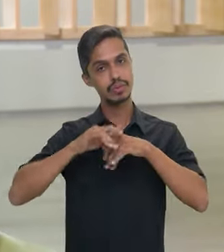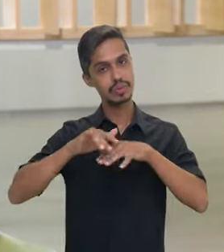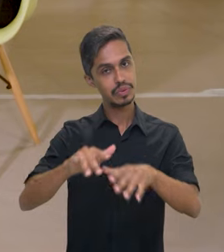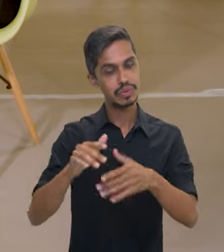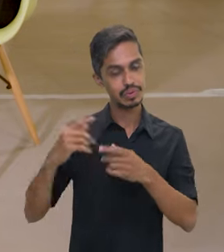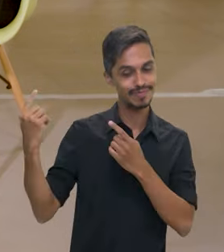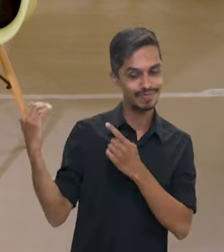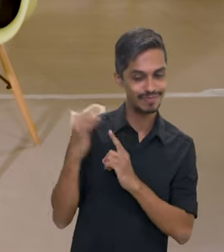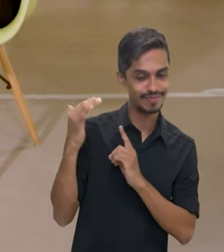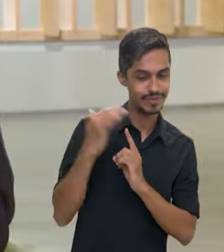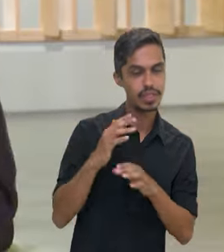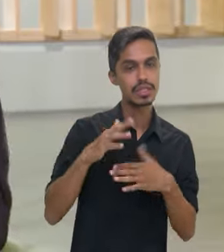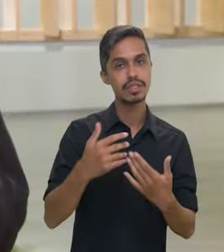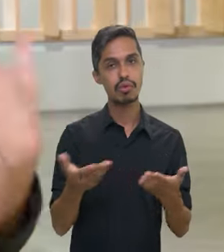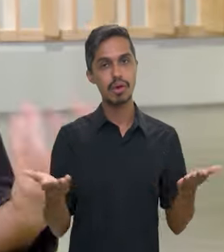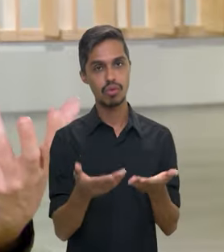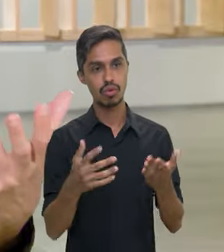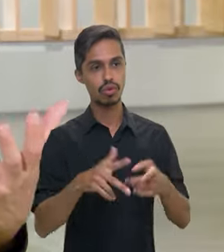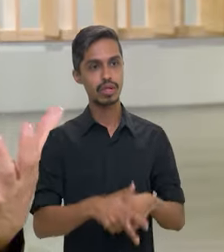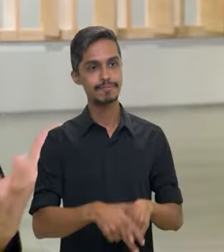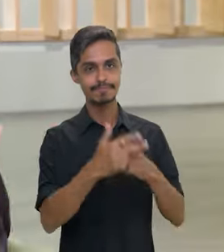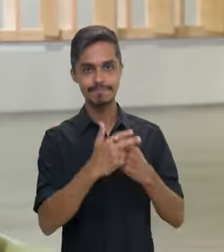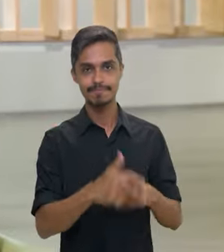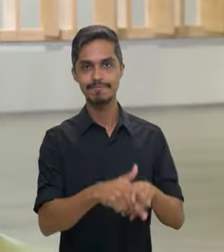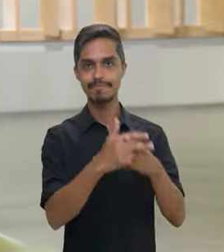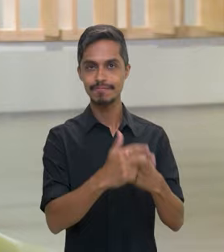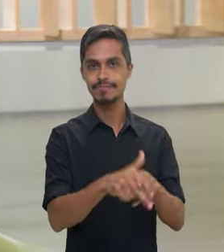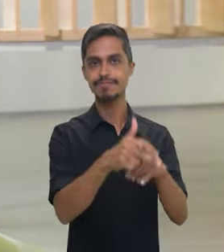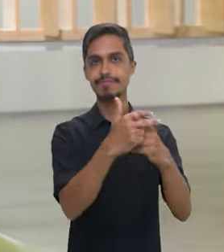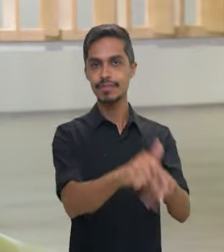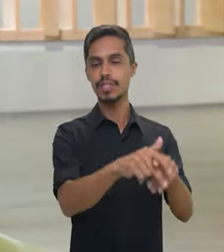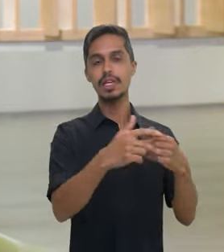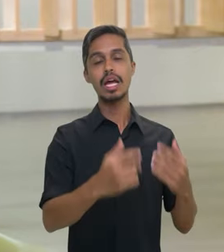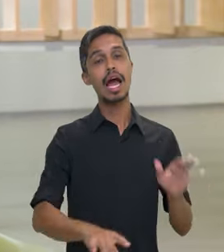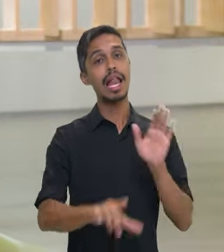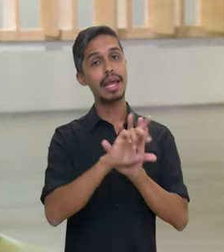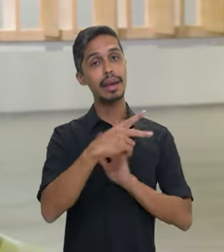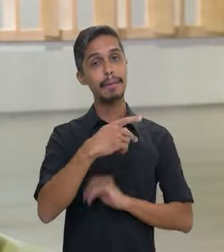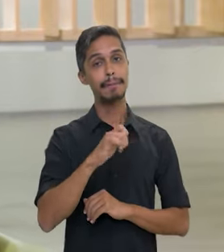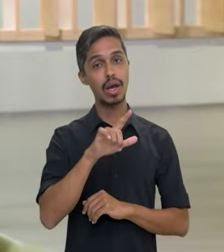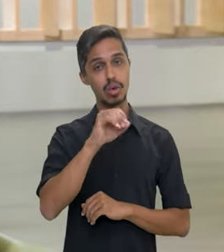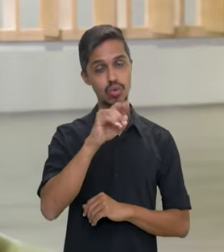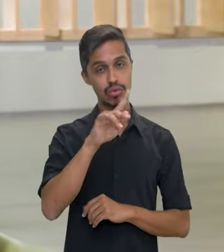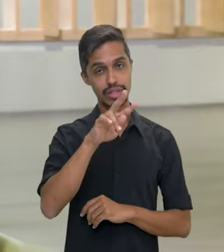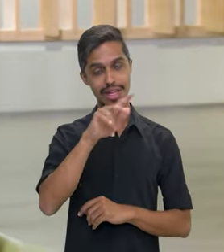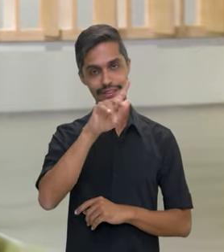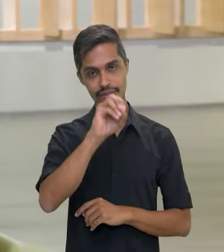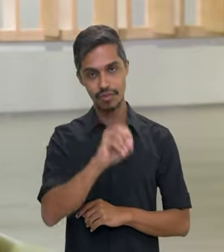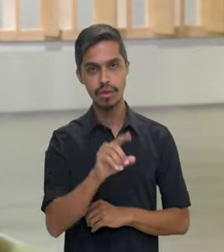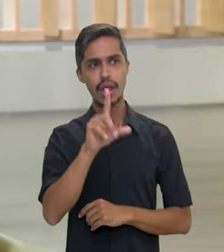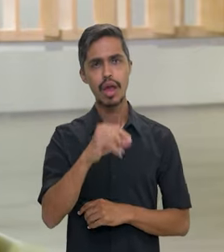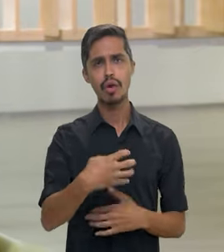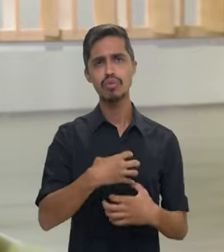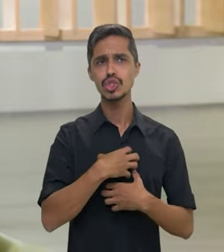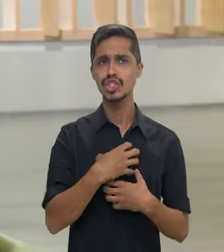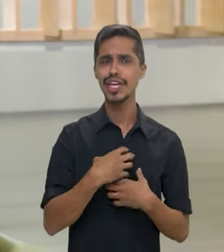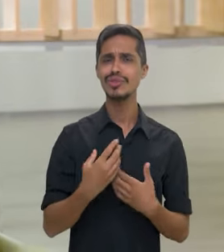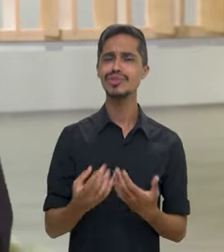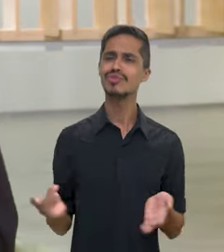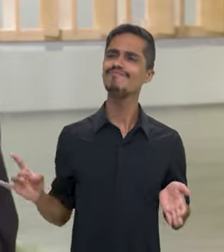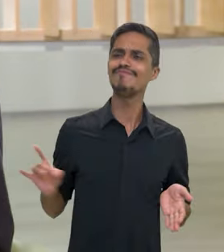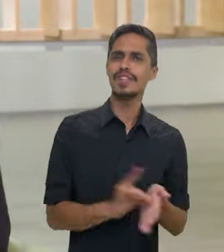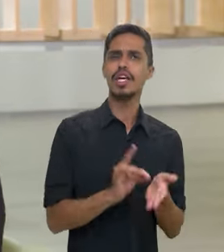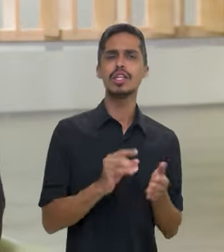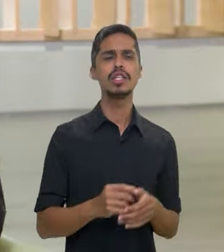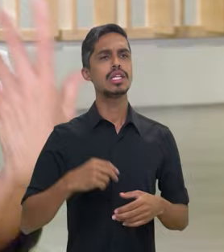pandemia e agora a regulamentação, e você sabe que a regulamentação da lei Paulo Gustavo é, de algum modo, a